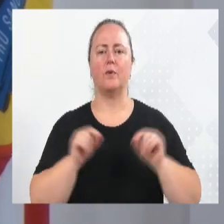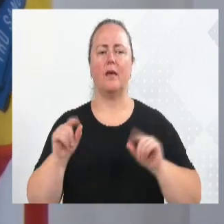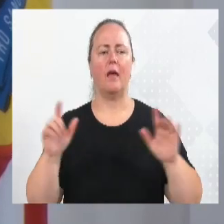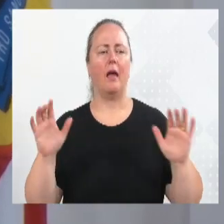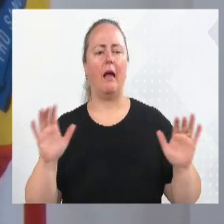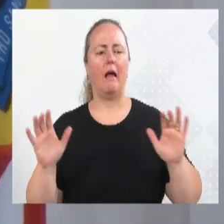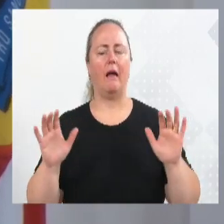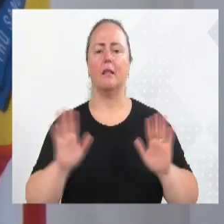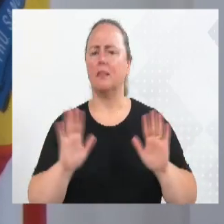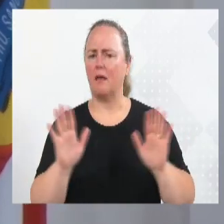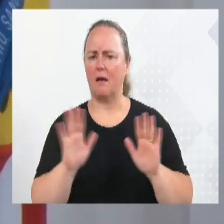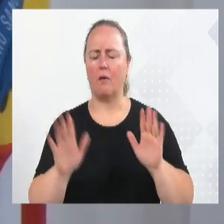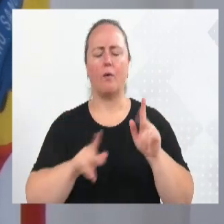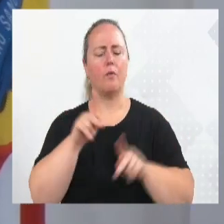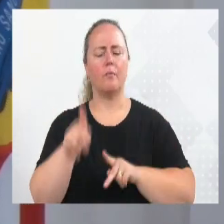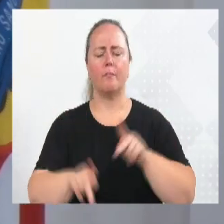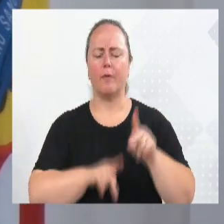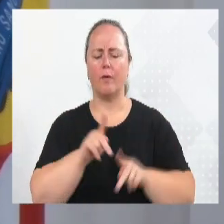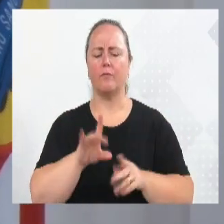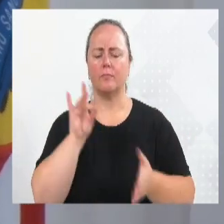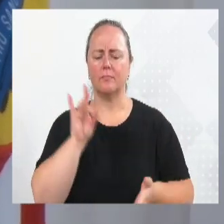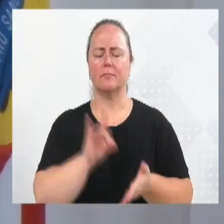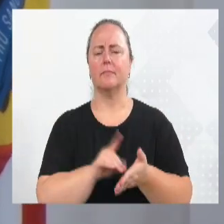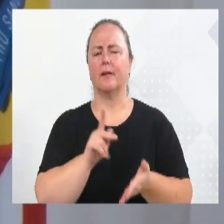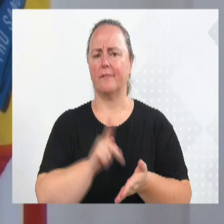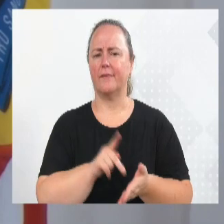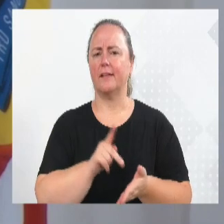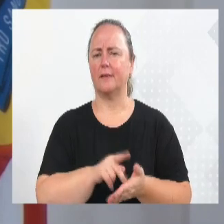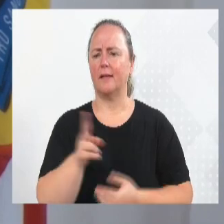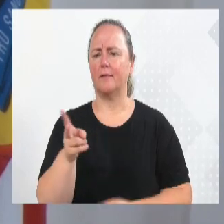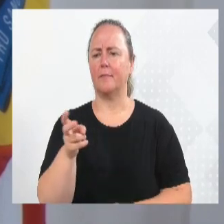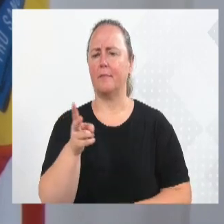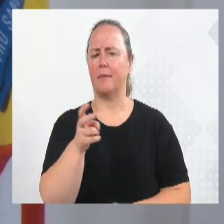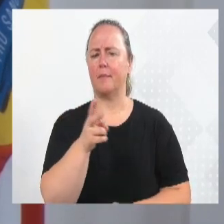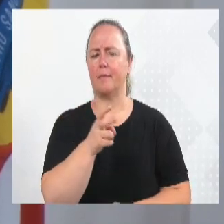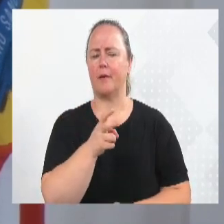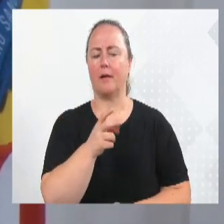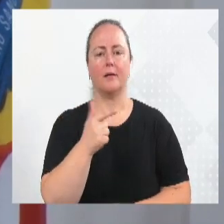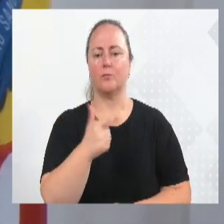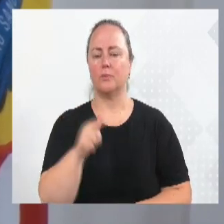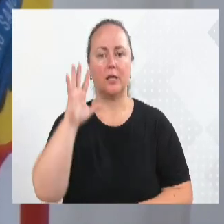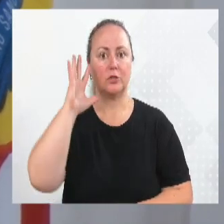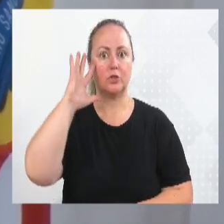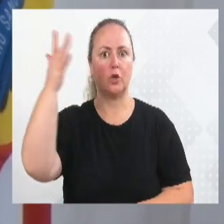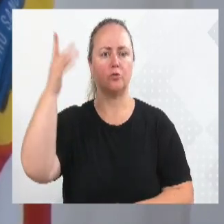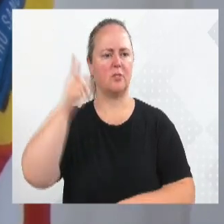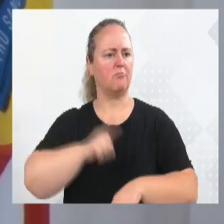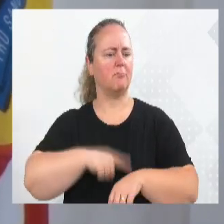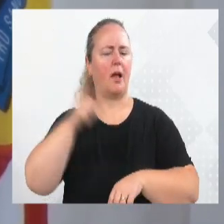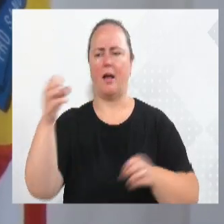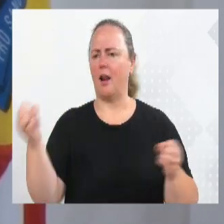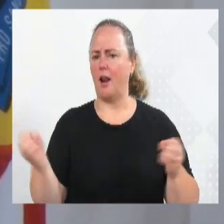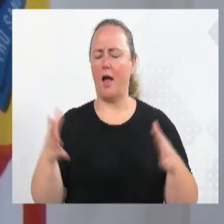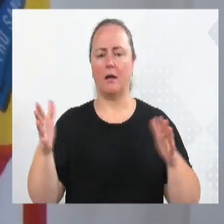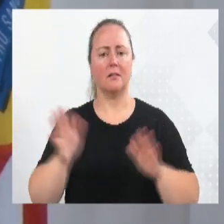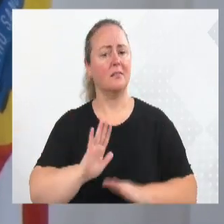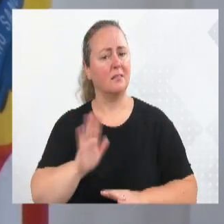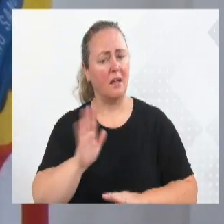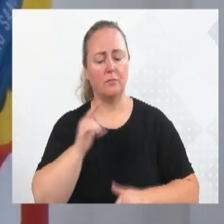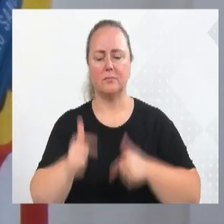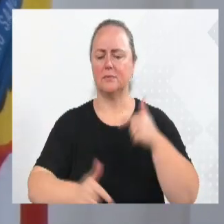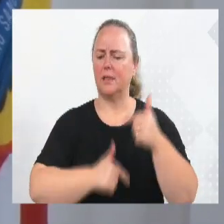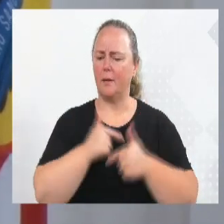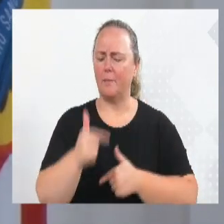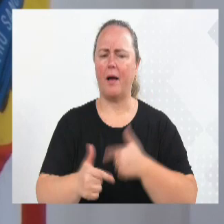cada vez mais eu espero que consiga perceber isso que não existe a solução mágica existe o trabalho existe a capacidade